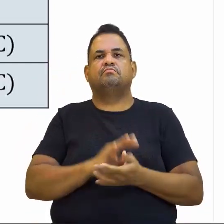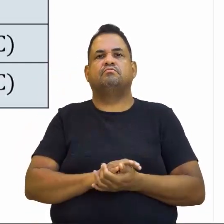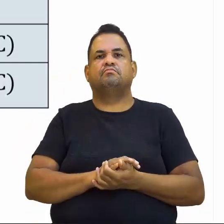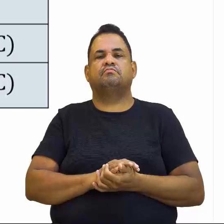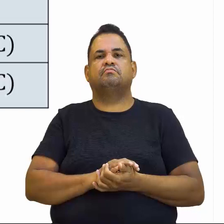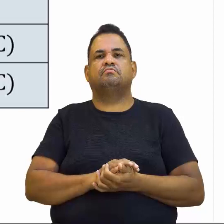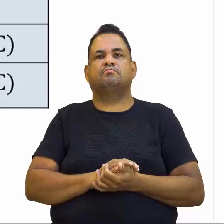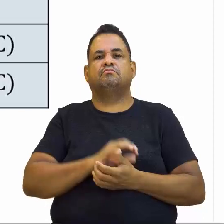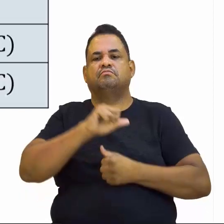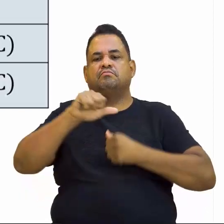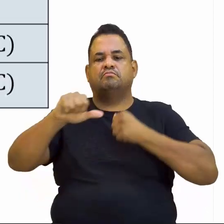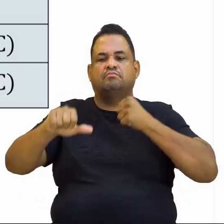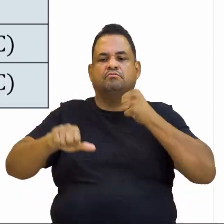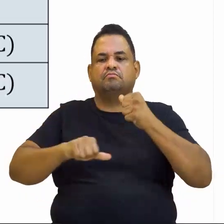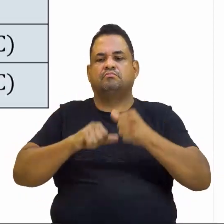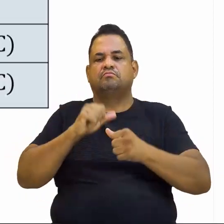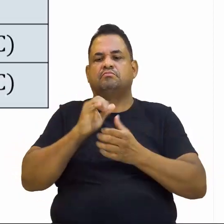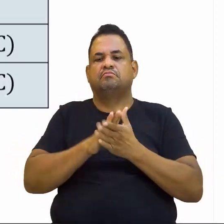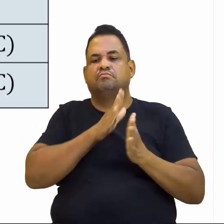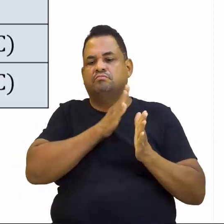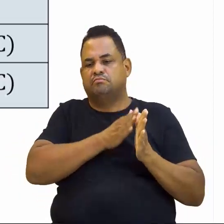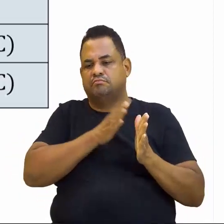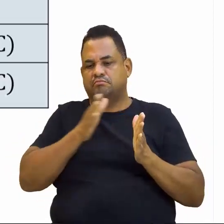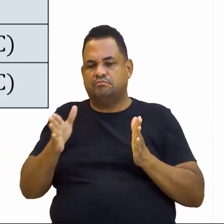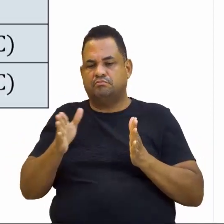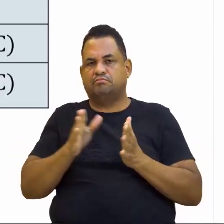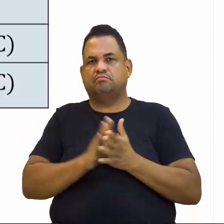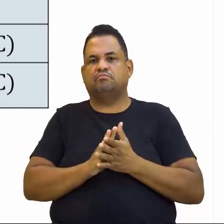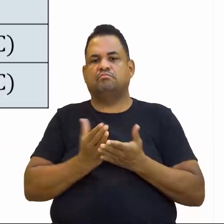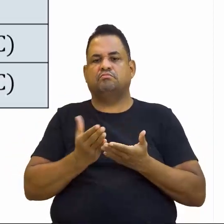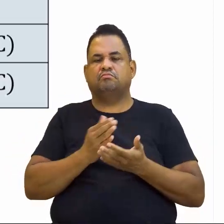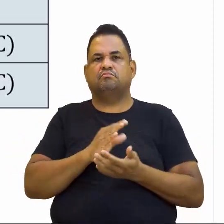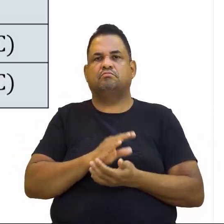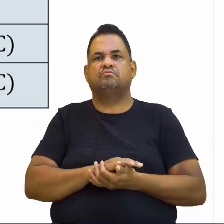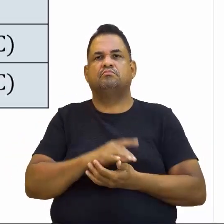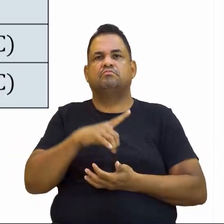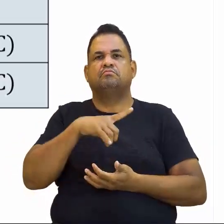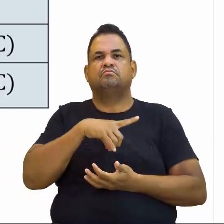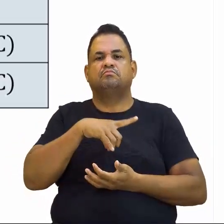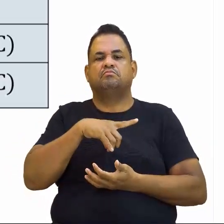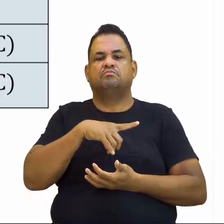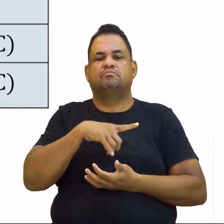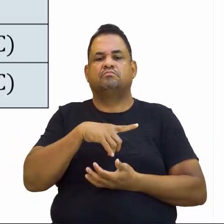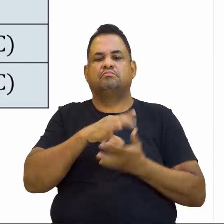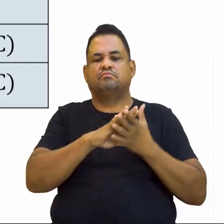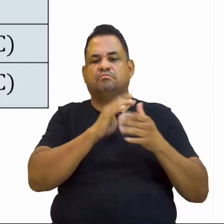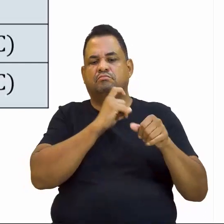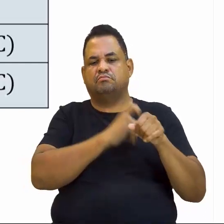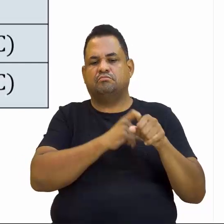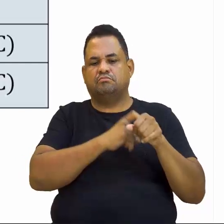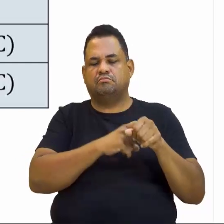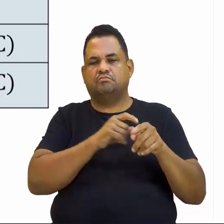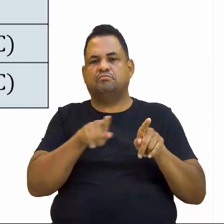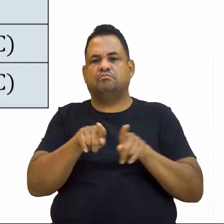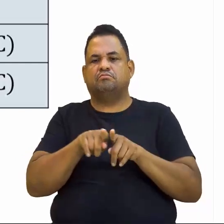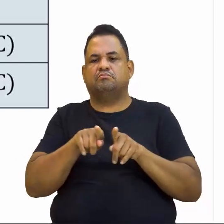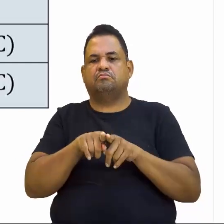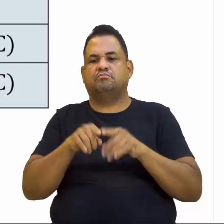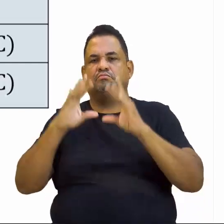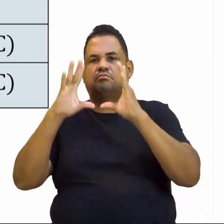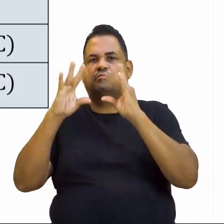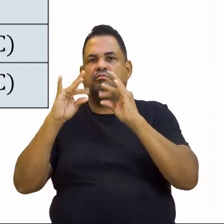a transição de fase. O que isso significa? Eu vou ter a coexistência da fase sólida com a fase